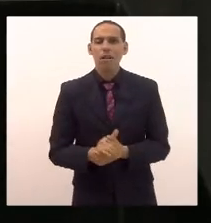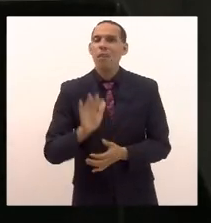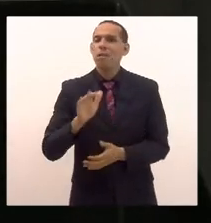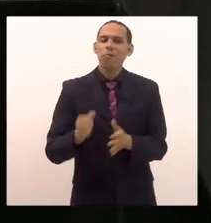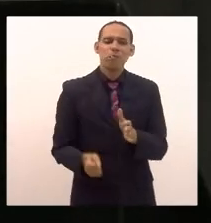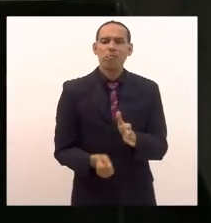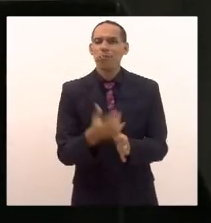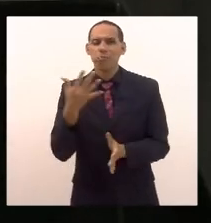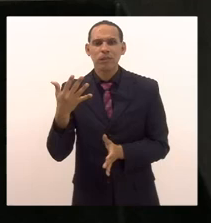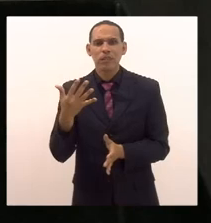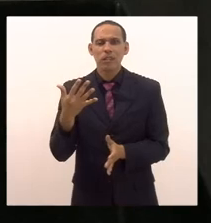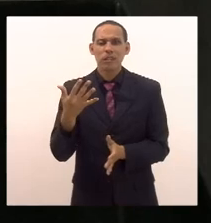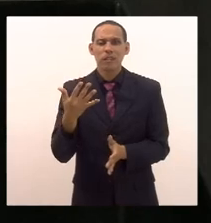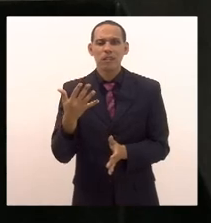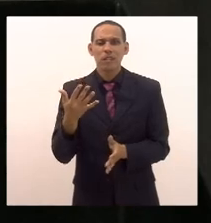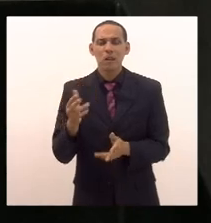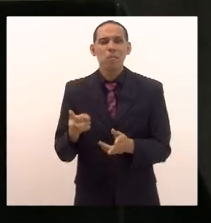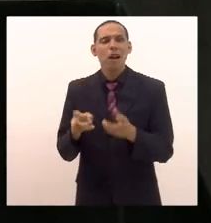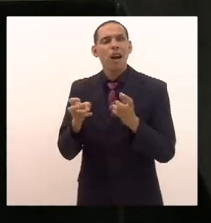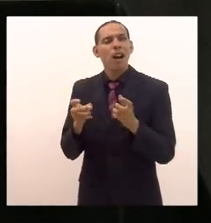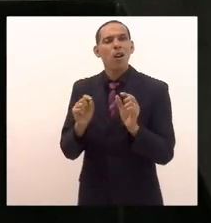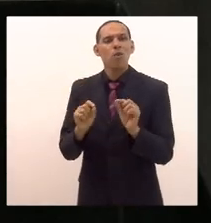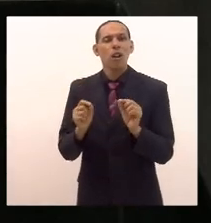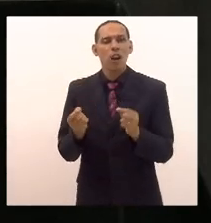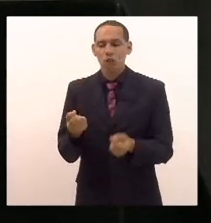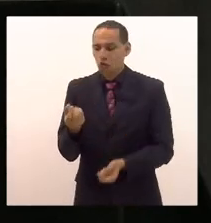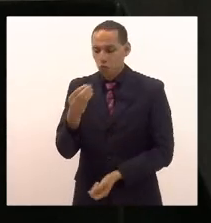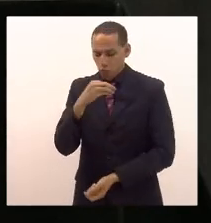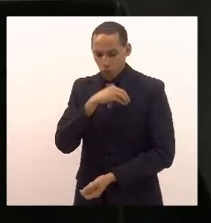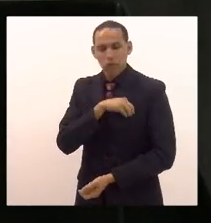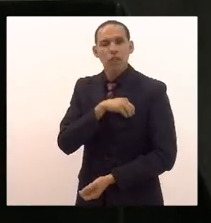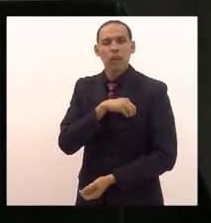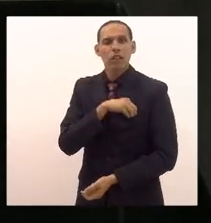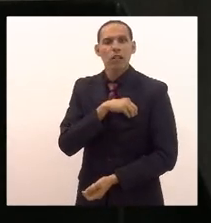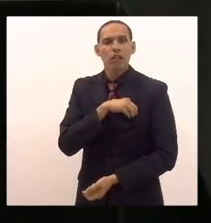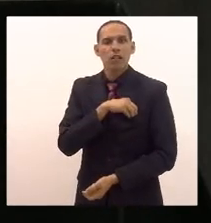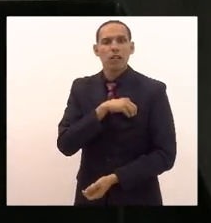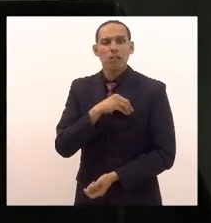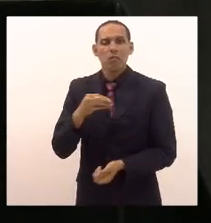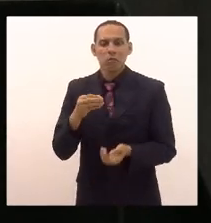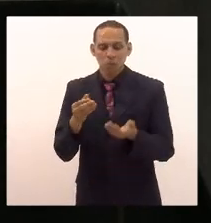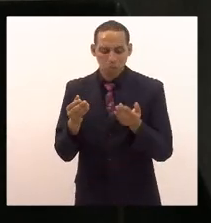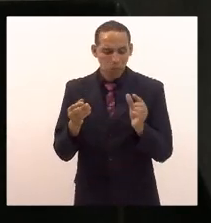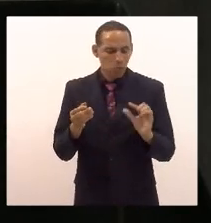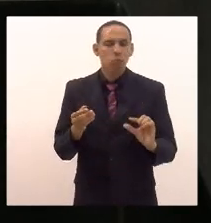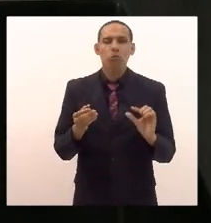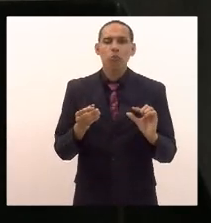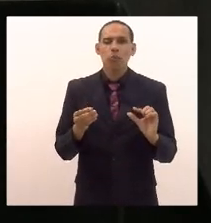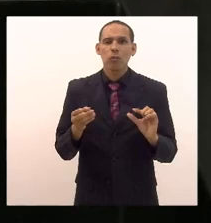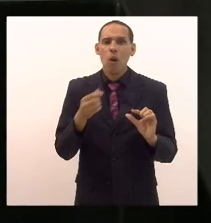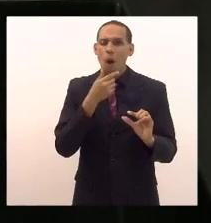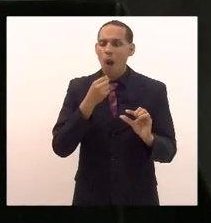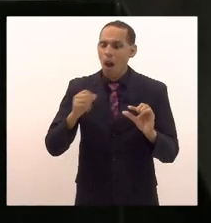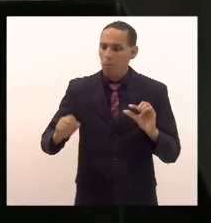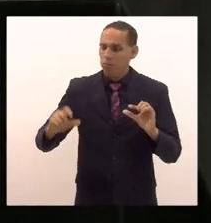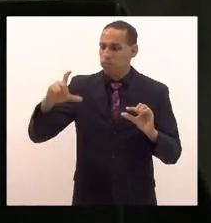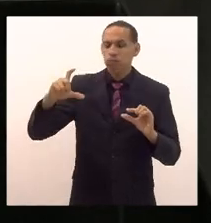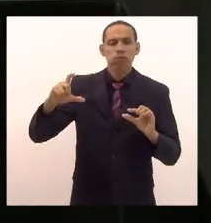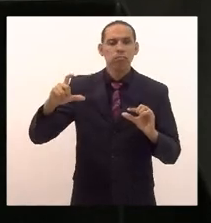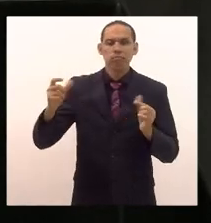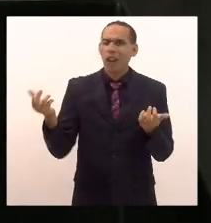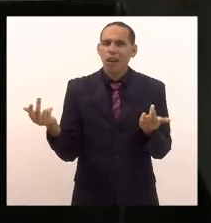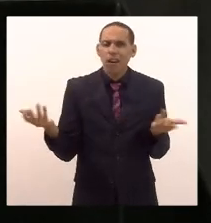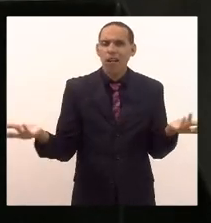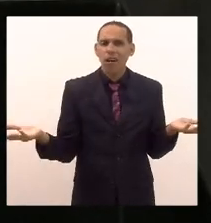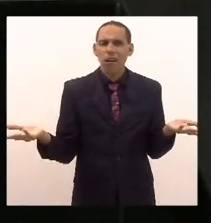ela se vê não é sendo remunerada de maneira inferior ao homem que desempenha essa